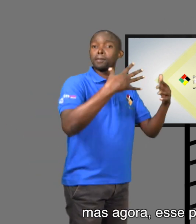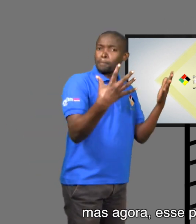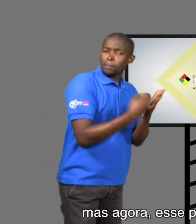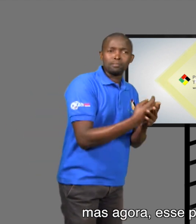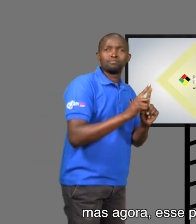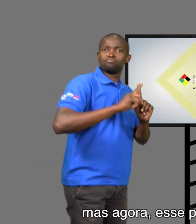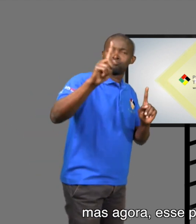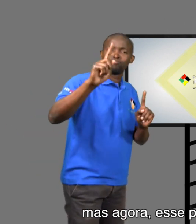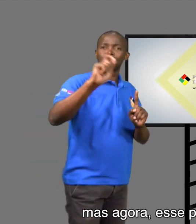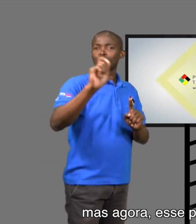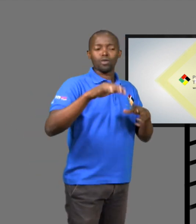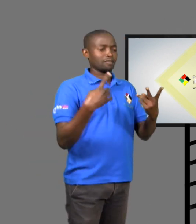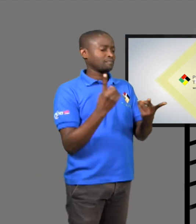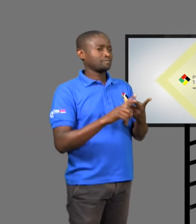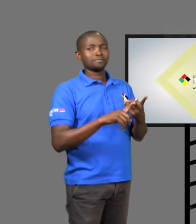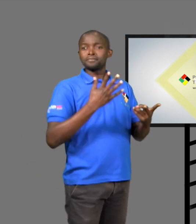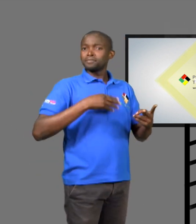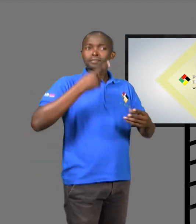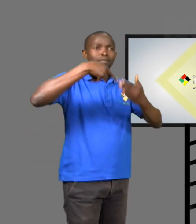esse problema está resolvido.